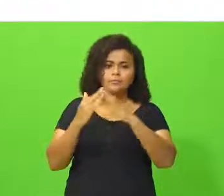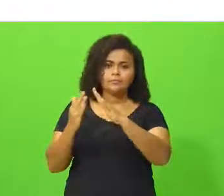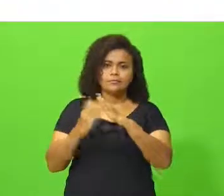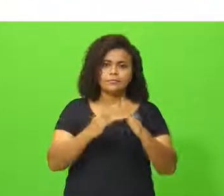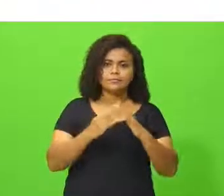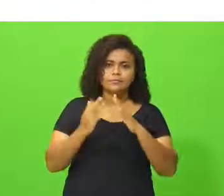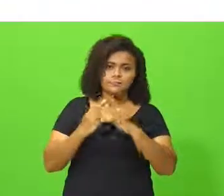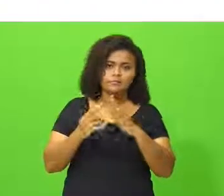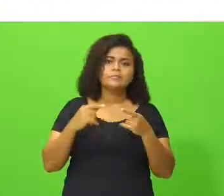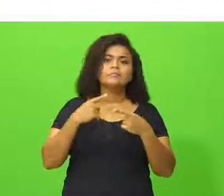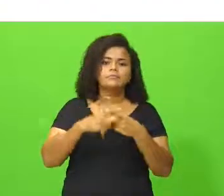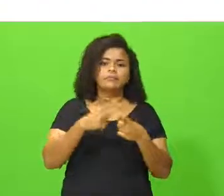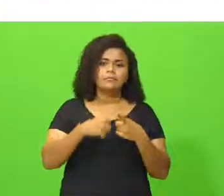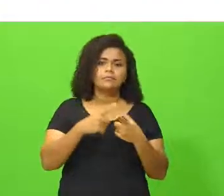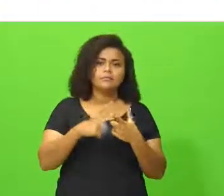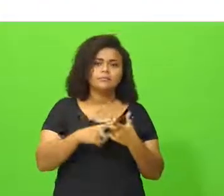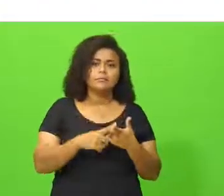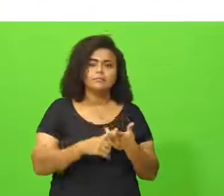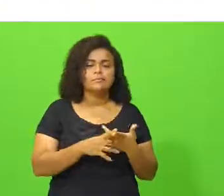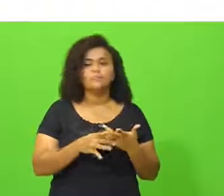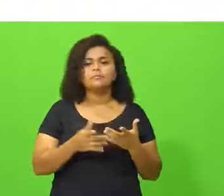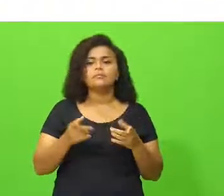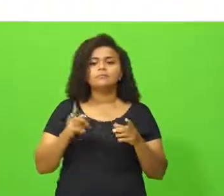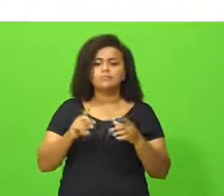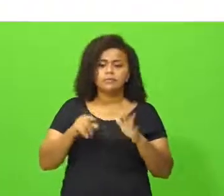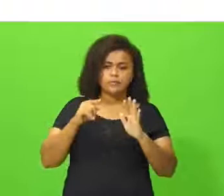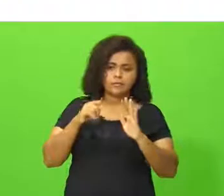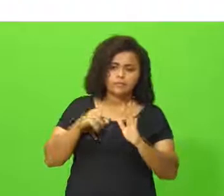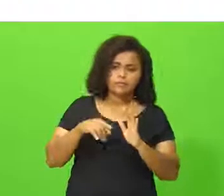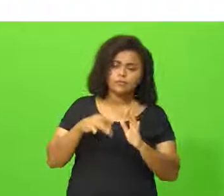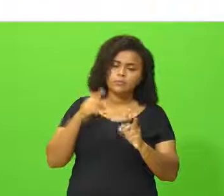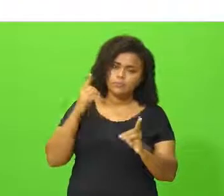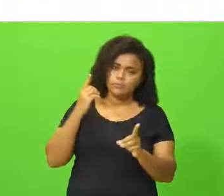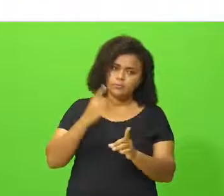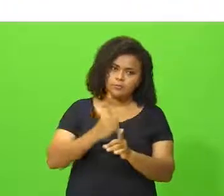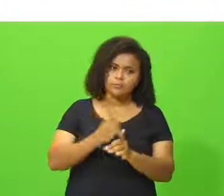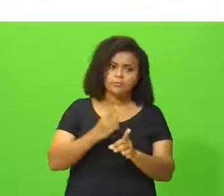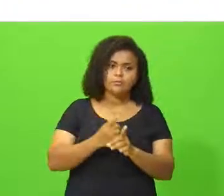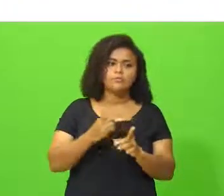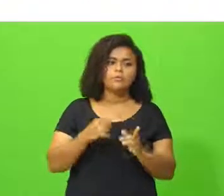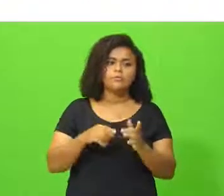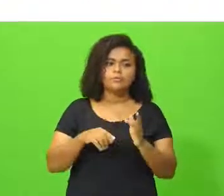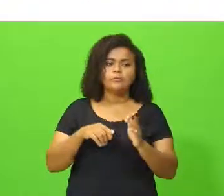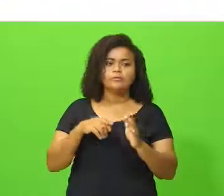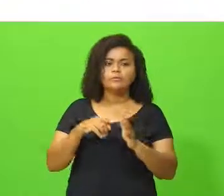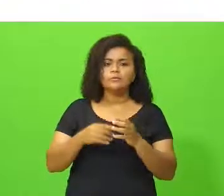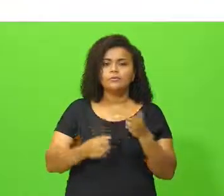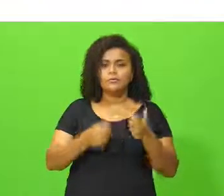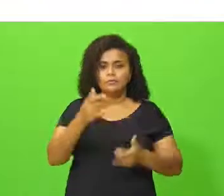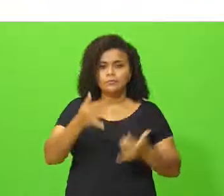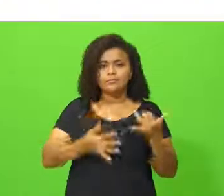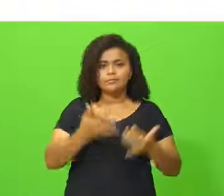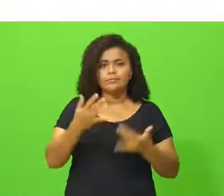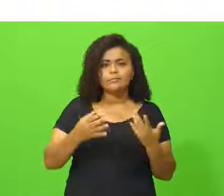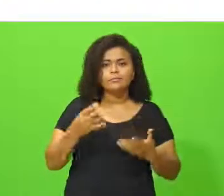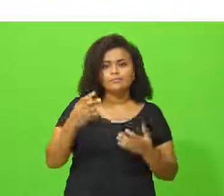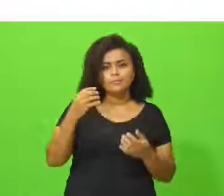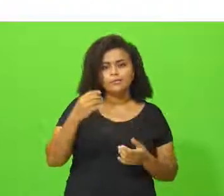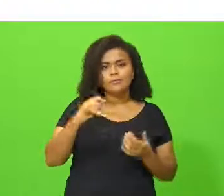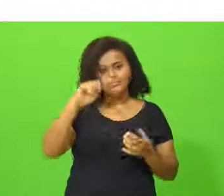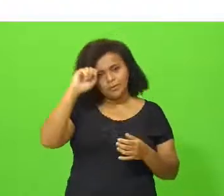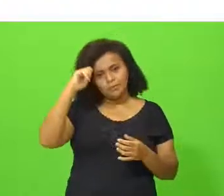combustíveis fósseis. A indústria inicialmente utilizava o carvão mineral, e aí vinha a exploração, no caso